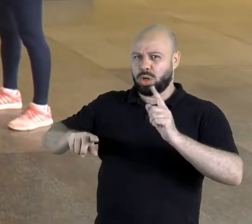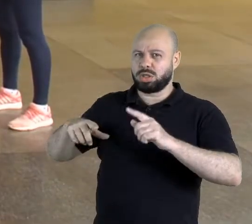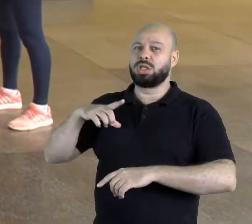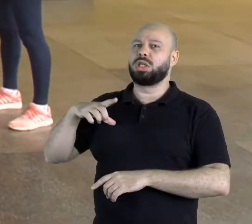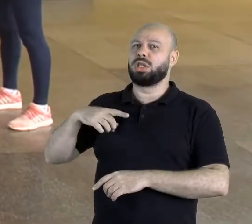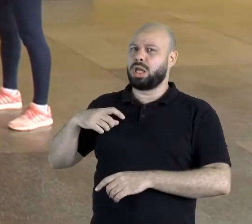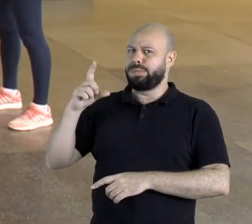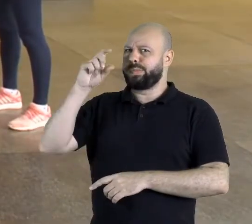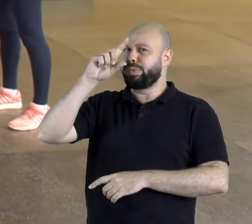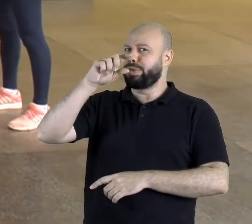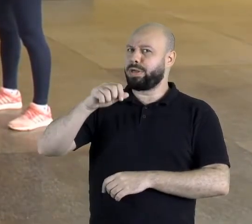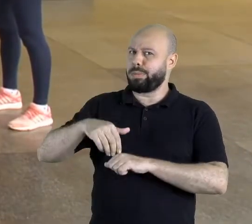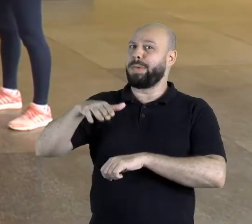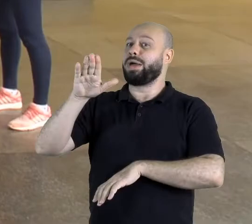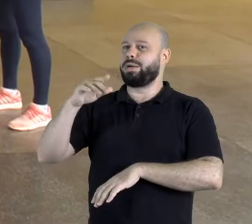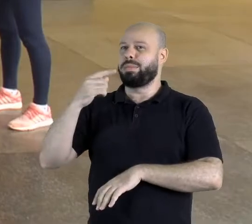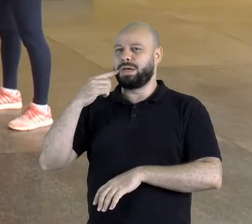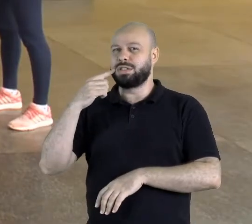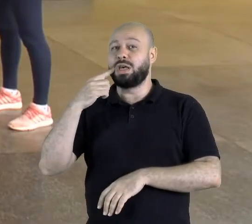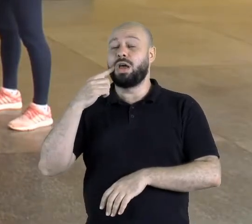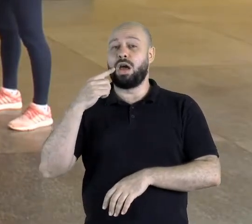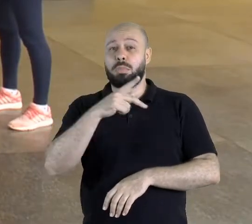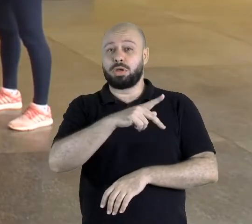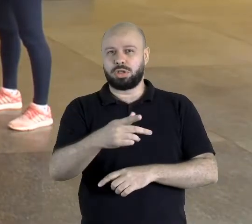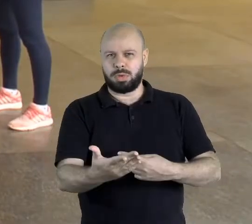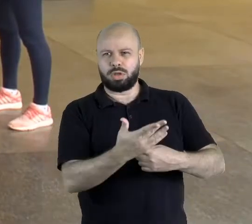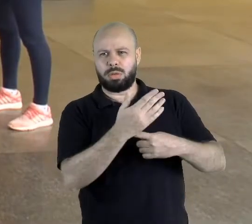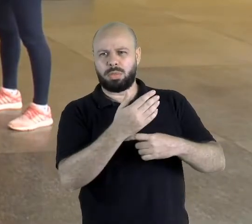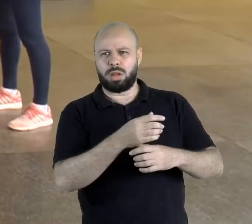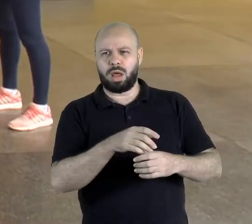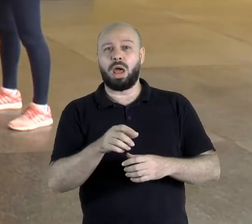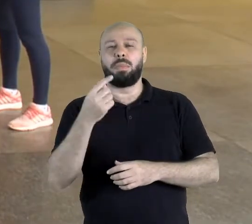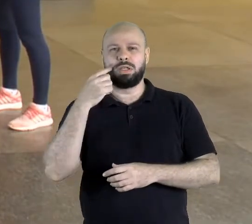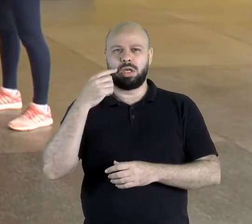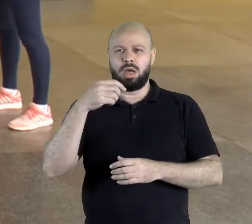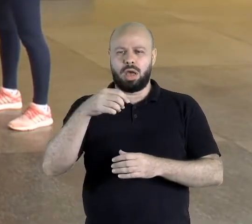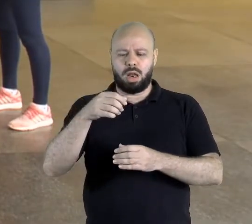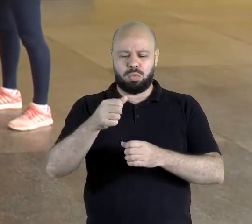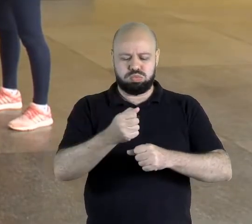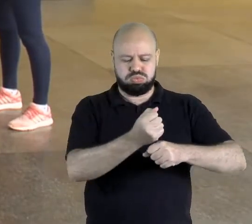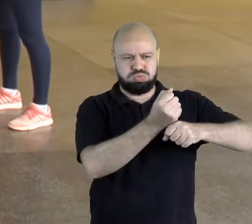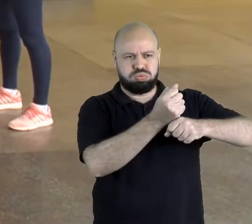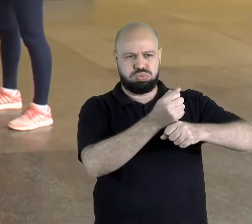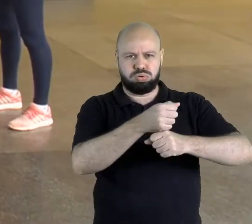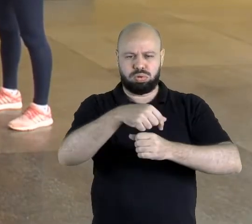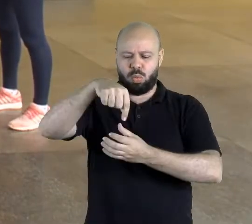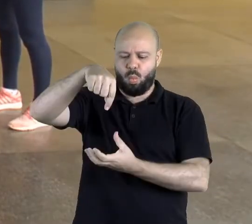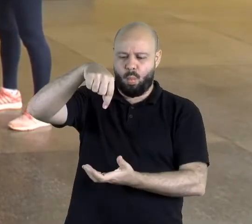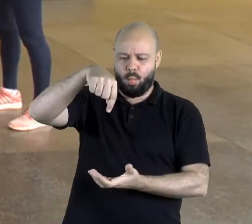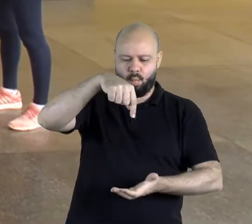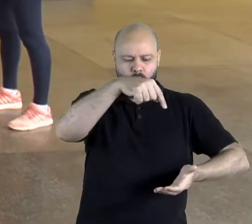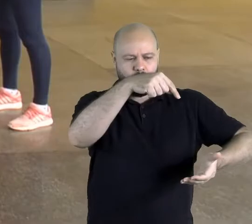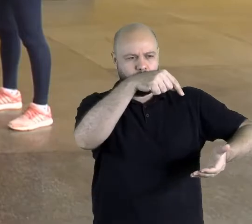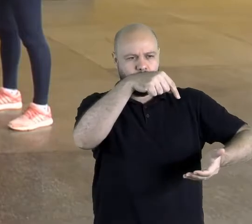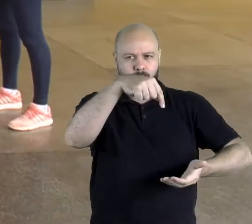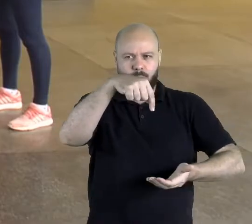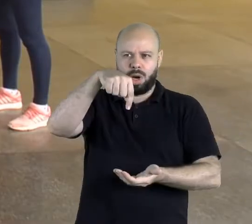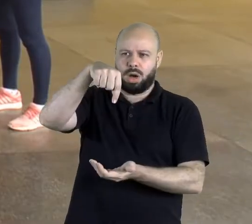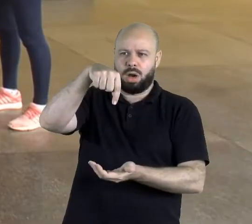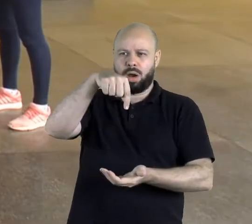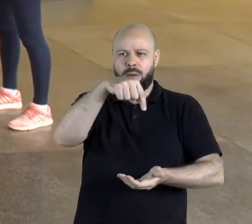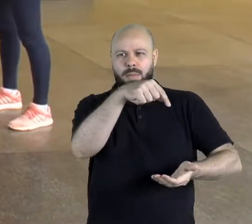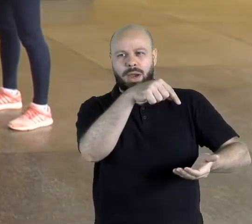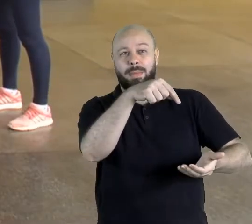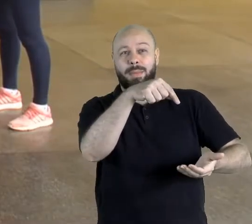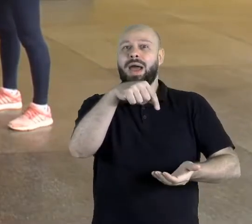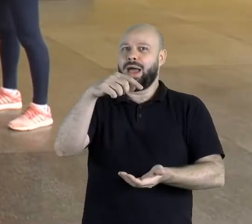a professora vai estar segurando o balde, vai estar movimentando ele como pêndulo, balançando para um lado e para o outro e